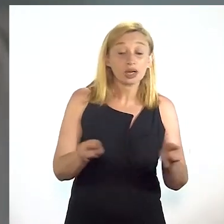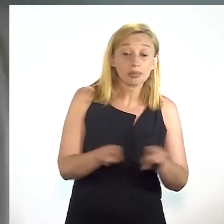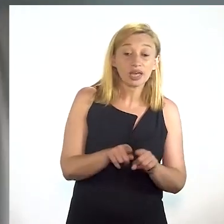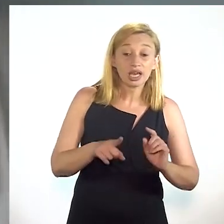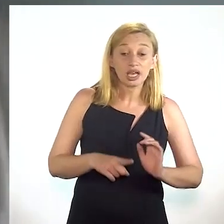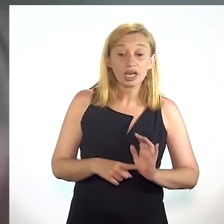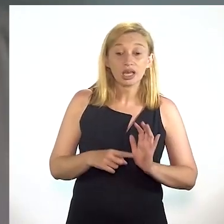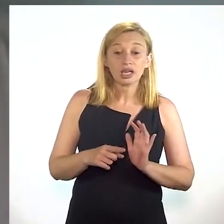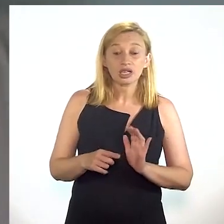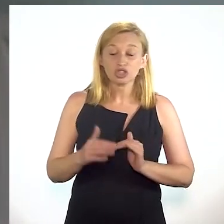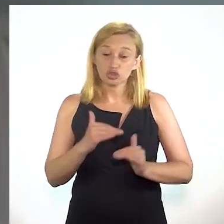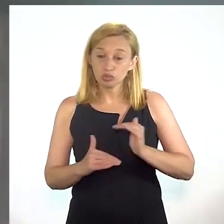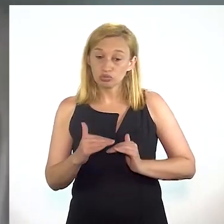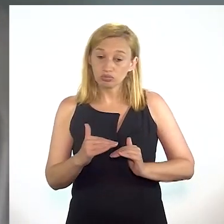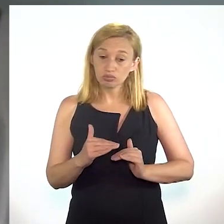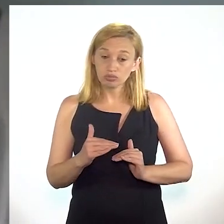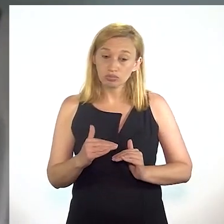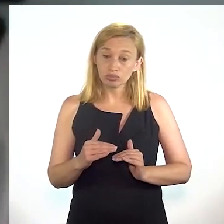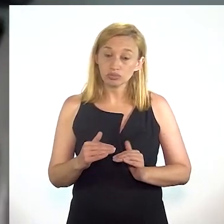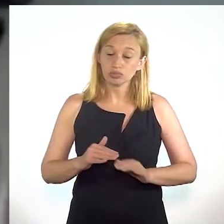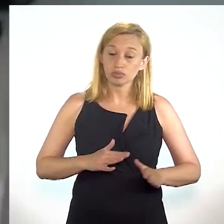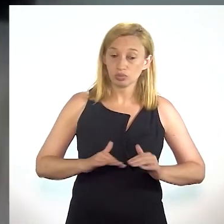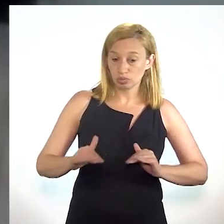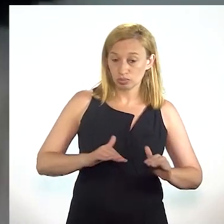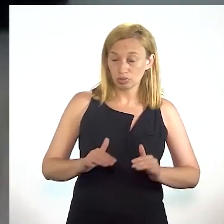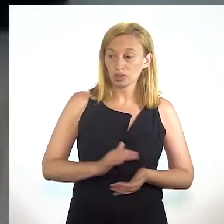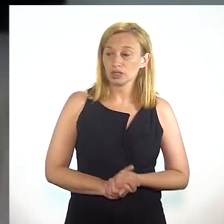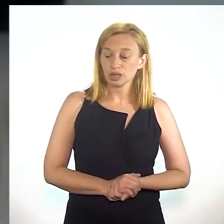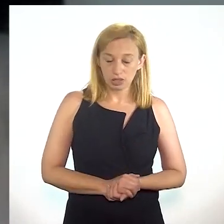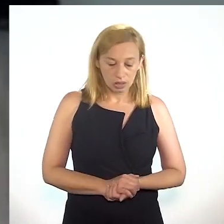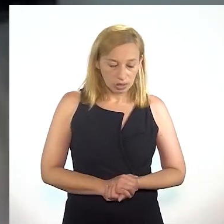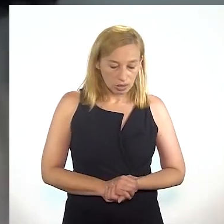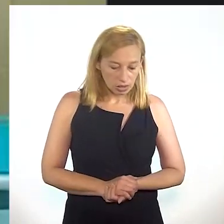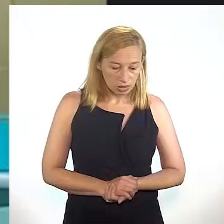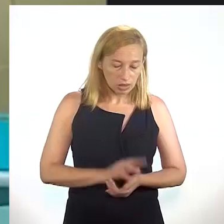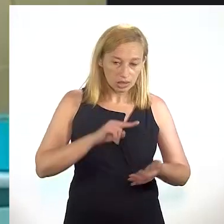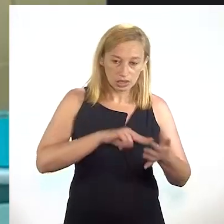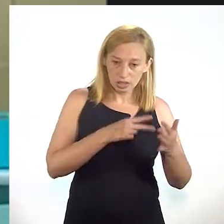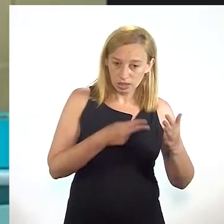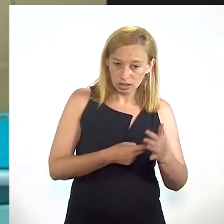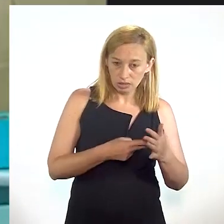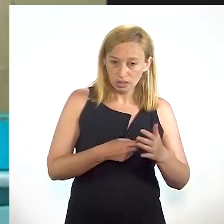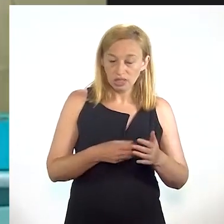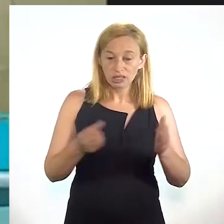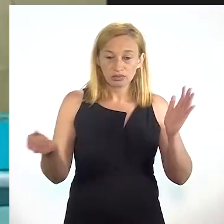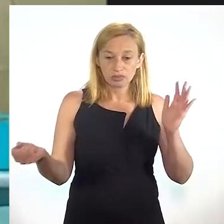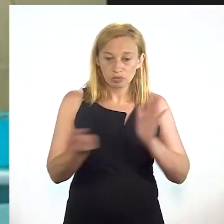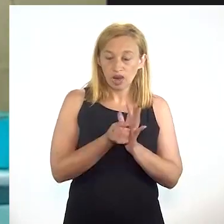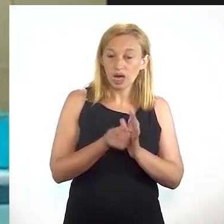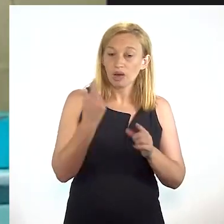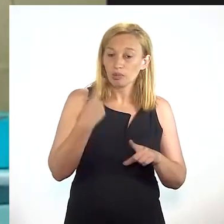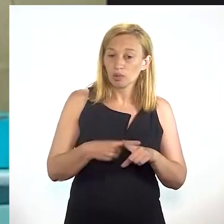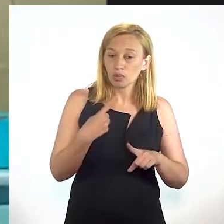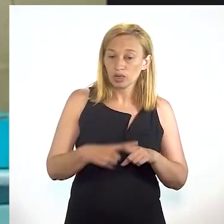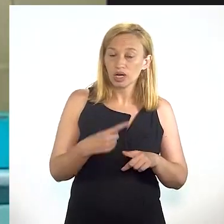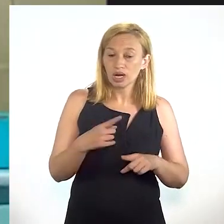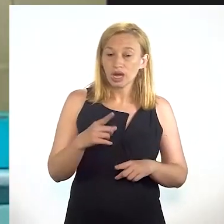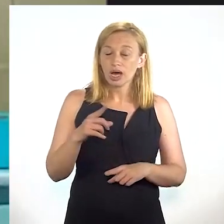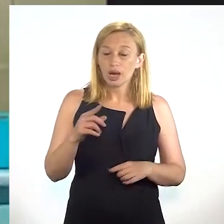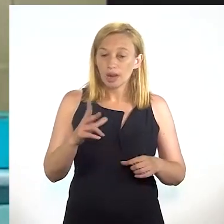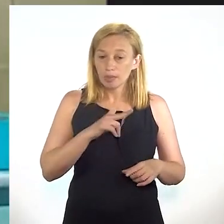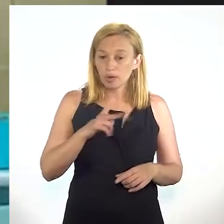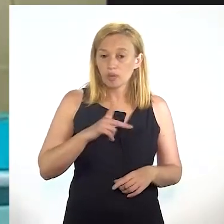resoluções, mas o que ele também redimensionou nesse processo? Bom, vi a importância da ressignificação de